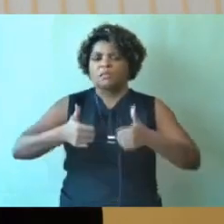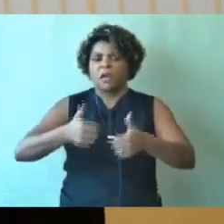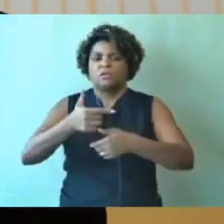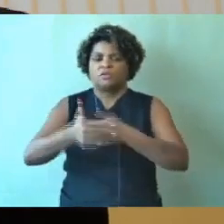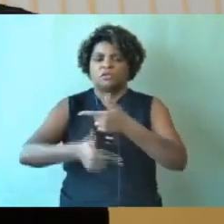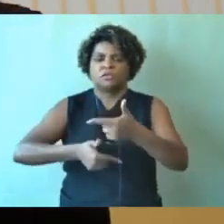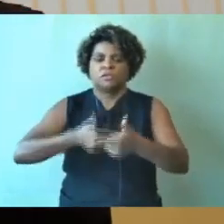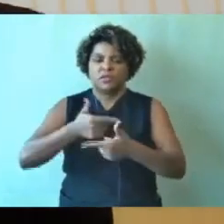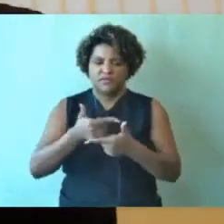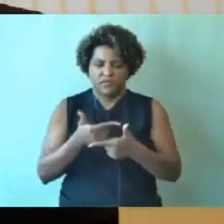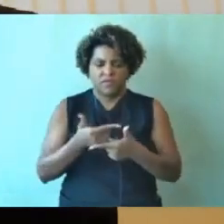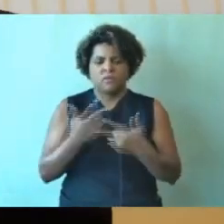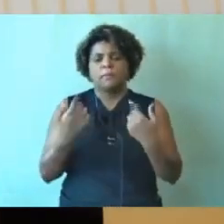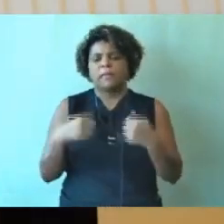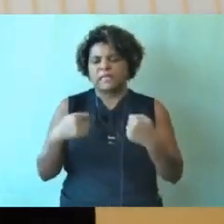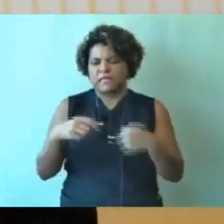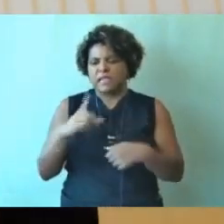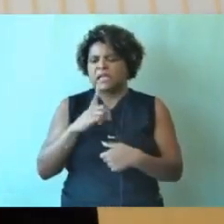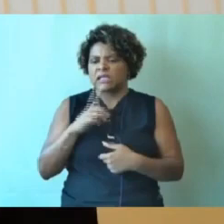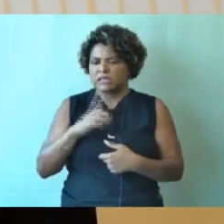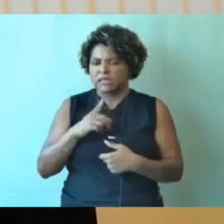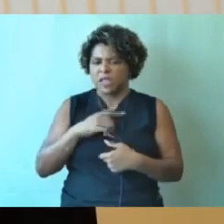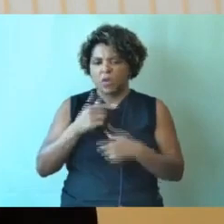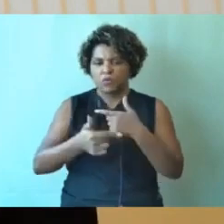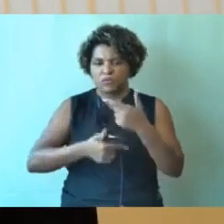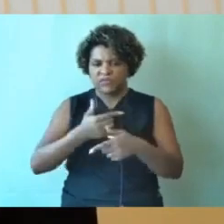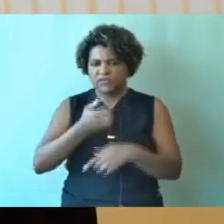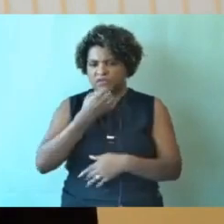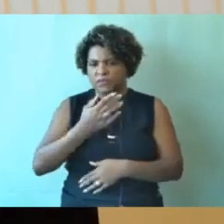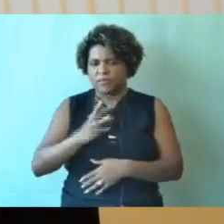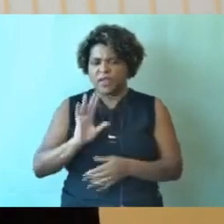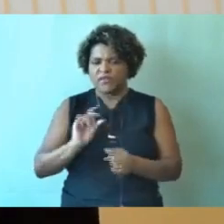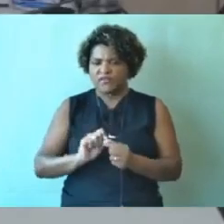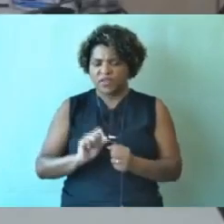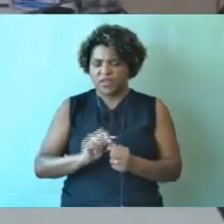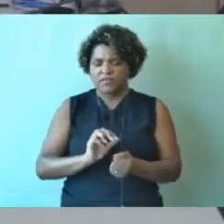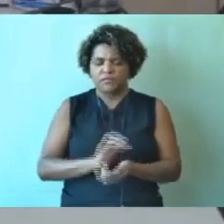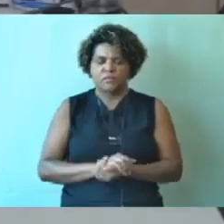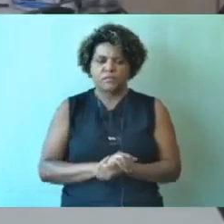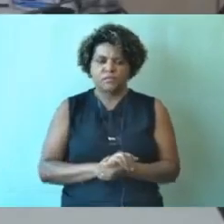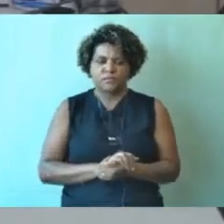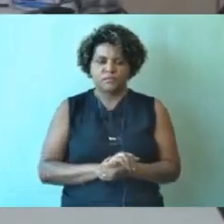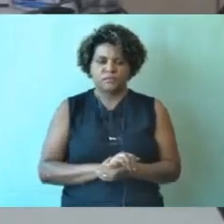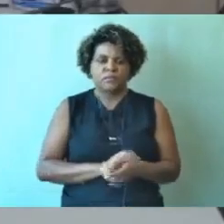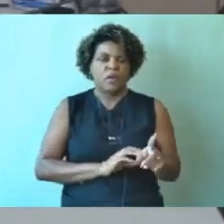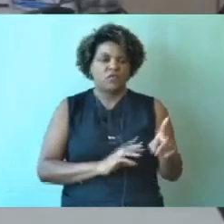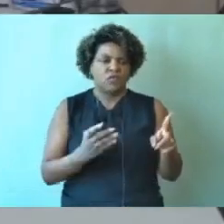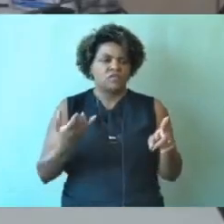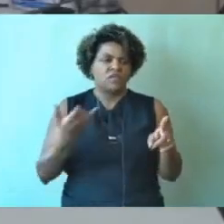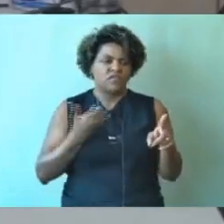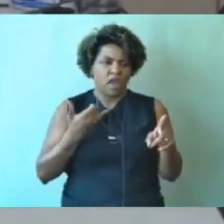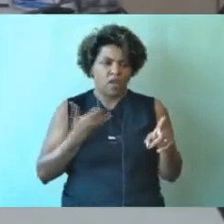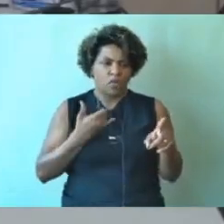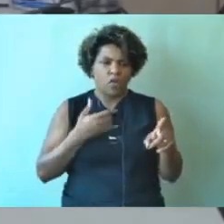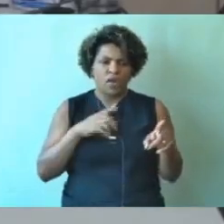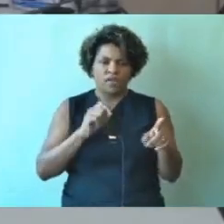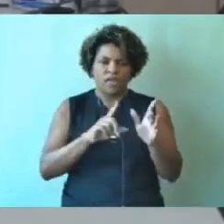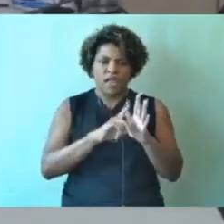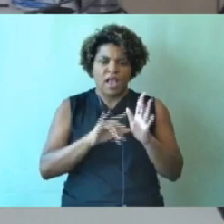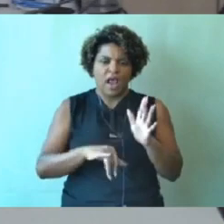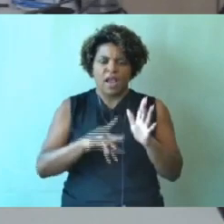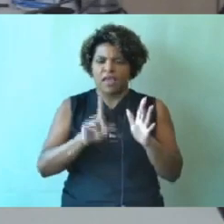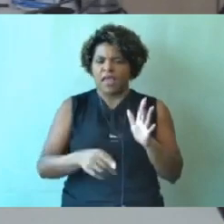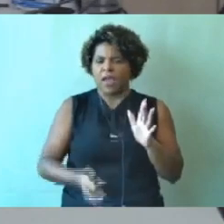somos obrigados a entregar um serviço. O senhor tocou num ponto que ele entra como se fosse um aditivo, a lei entra como se fosse um aditivo,